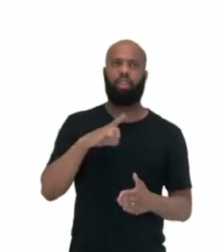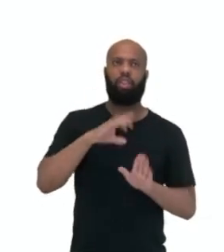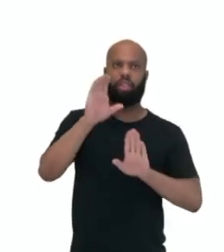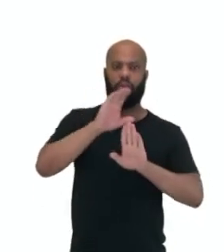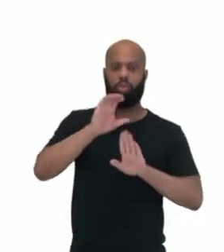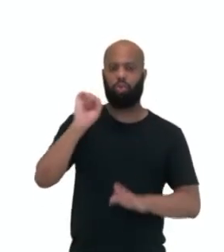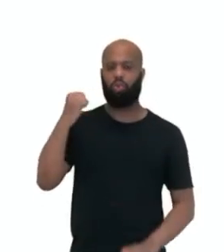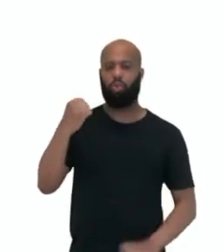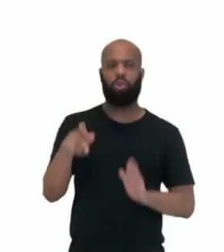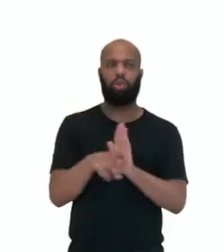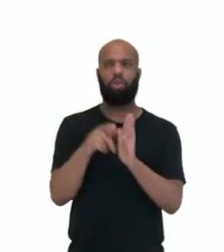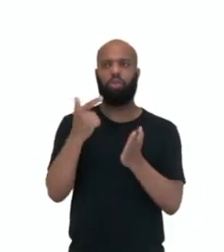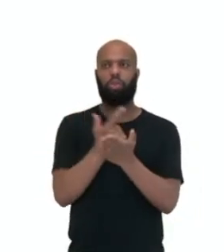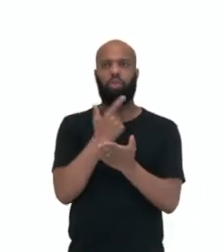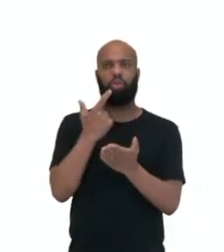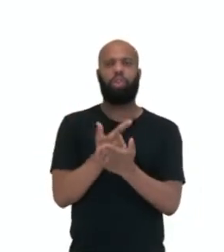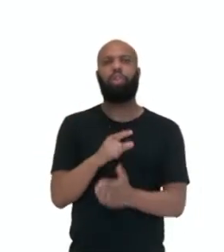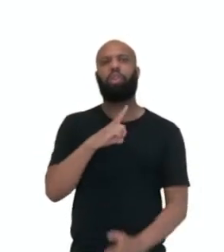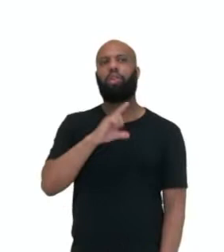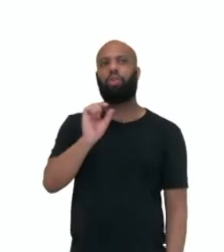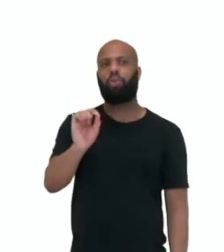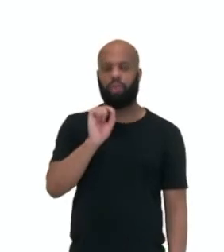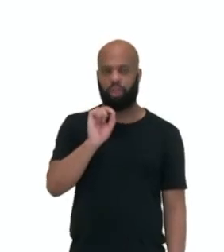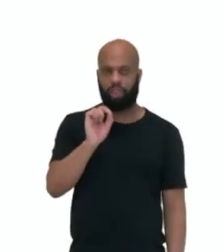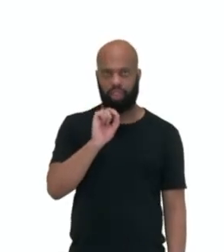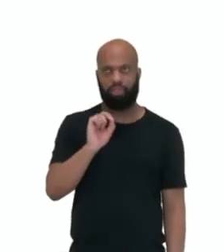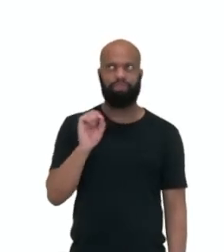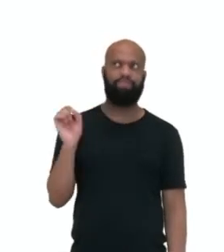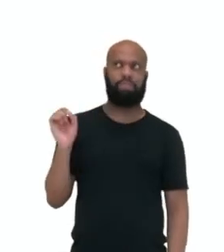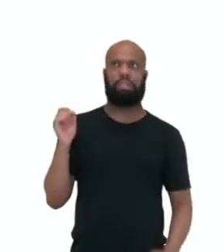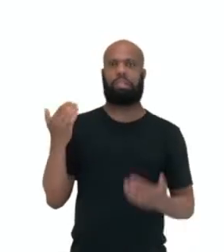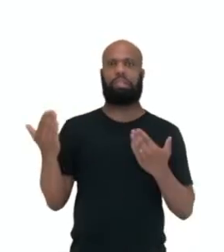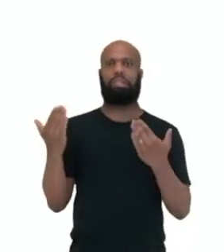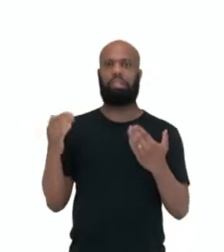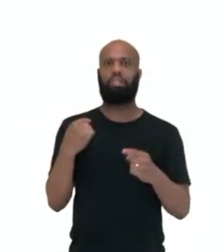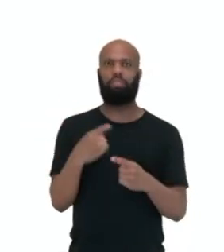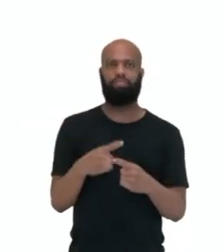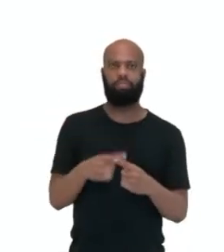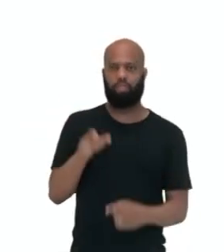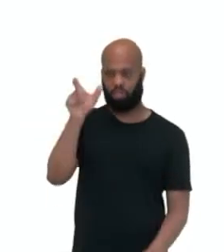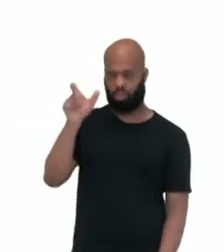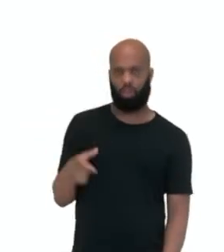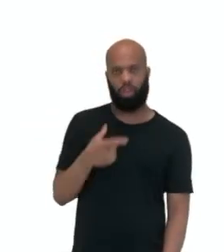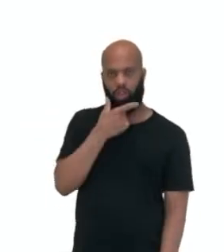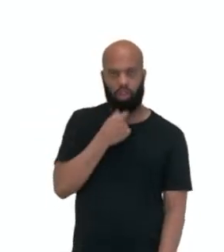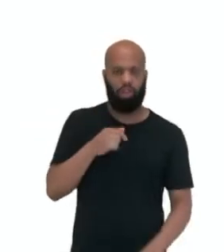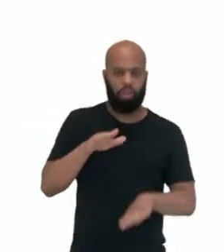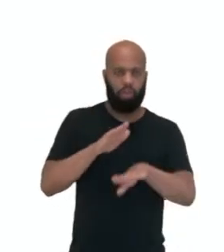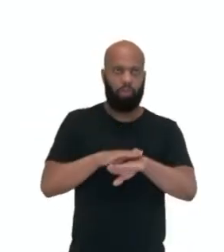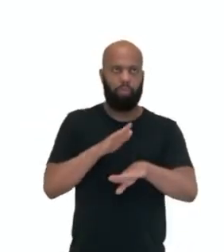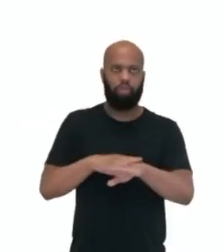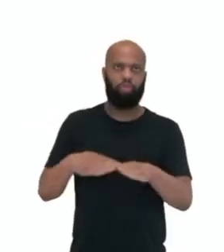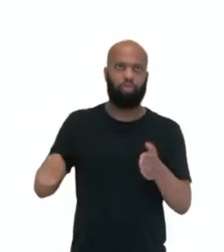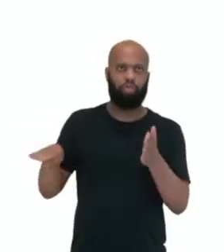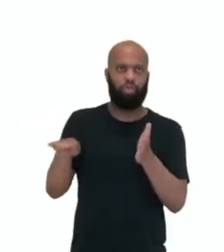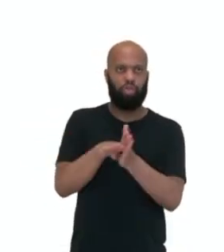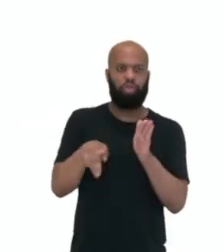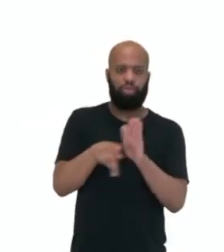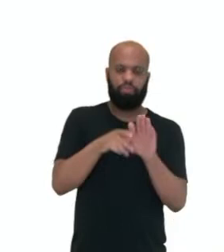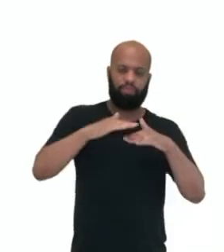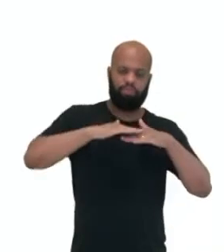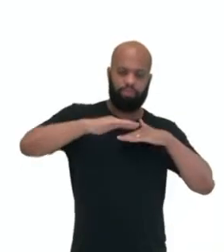capítulo 8 do livro, há um episódio emblemático em que Dom Quixote, ao chegar a uma planície,